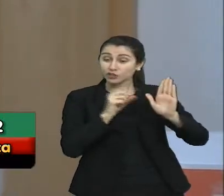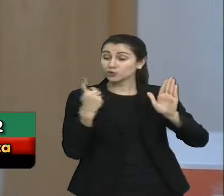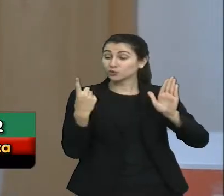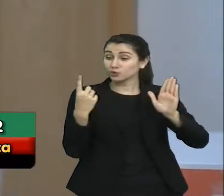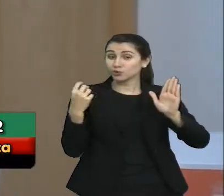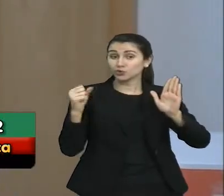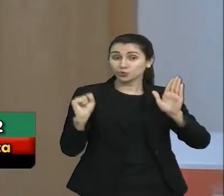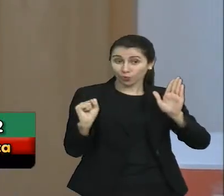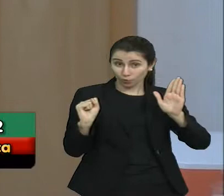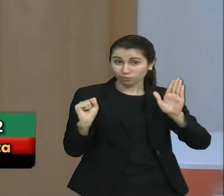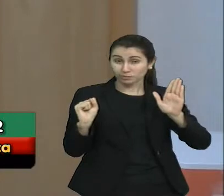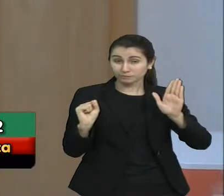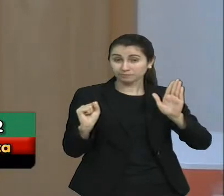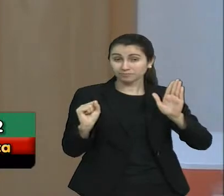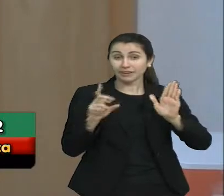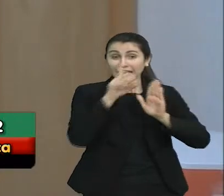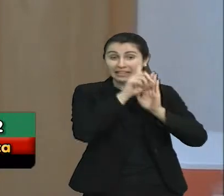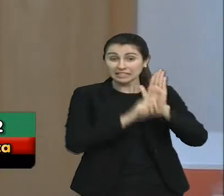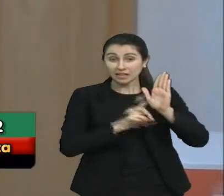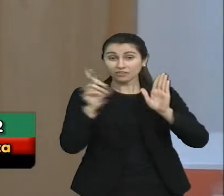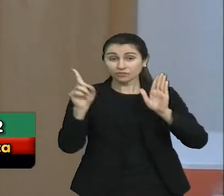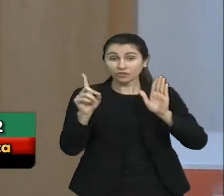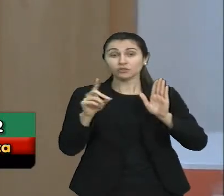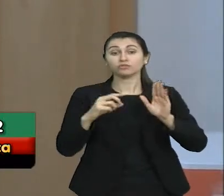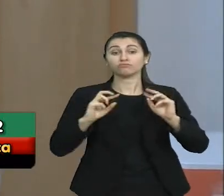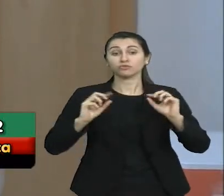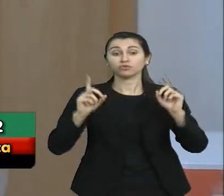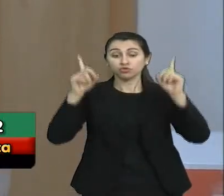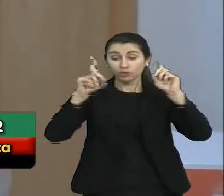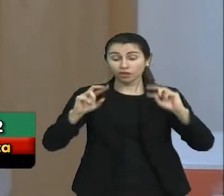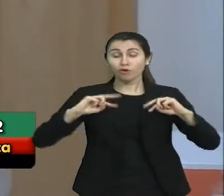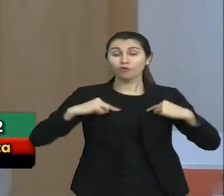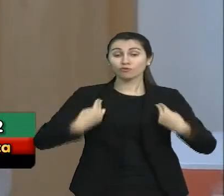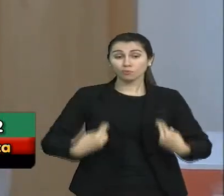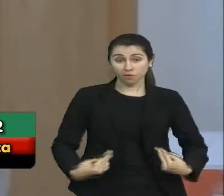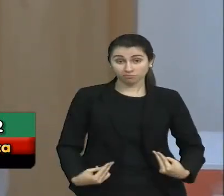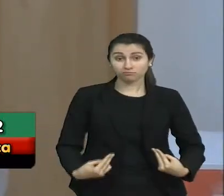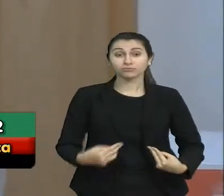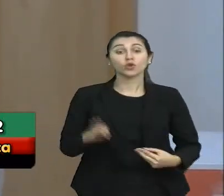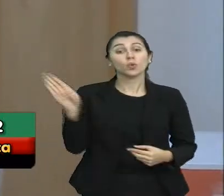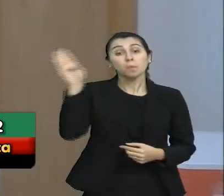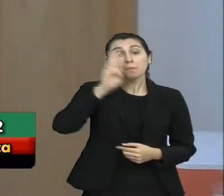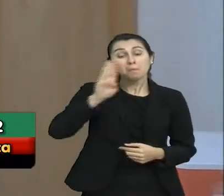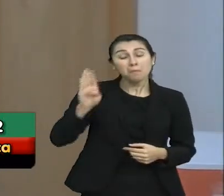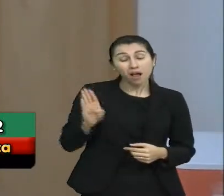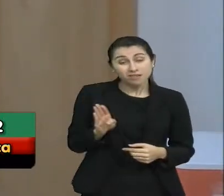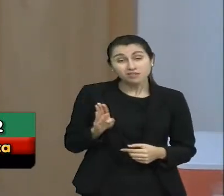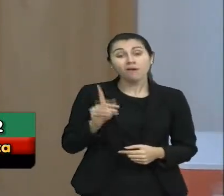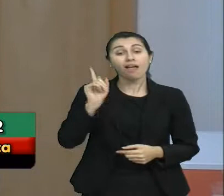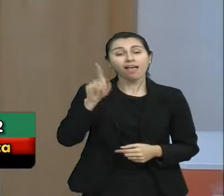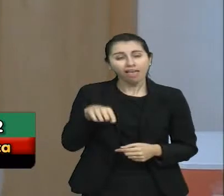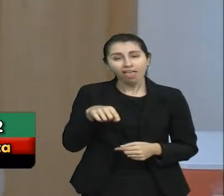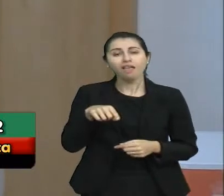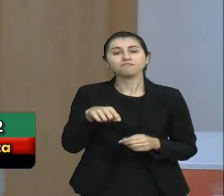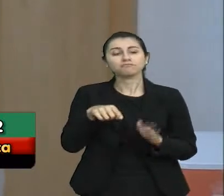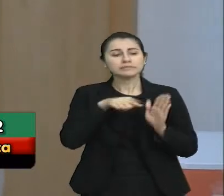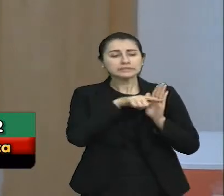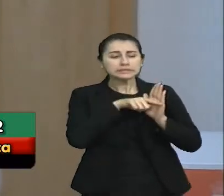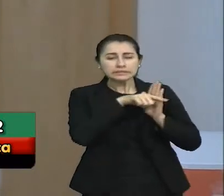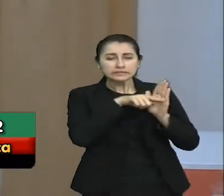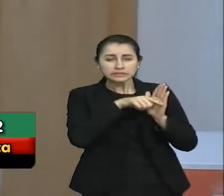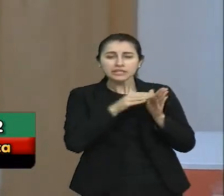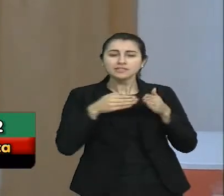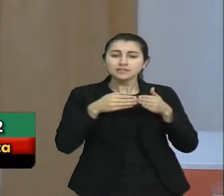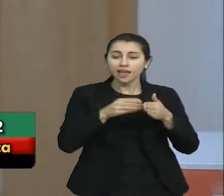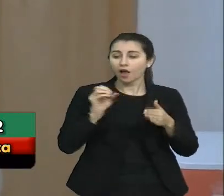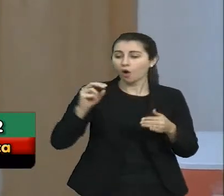da Declaração Universal de Direitos Humanos, ao qual o Brasil é signatário junto à ONU, né? Agradeço também aqui toda a